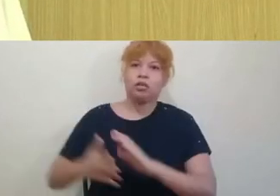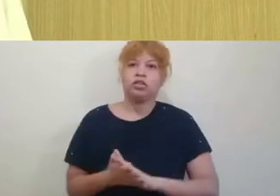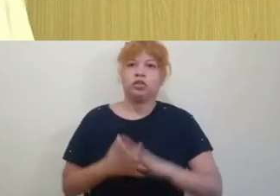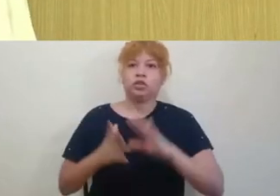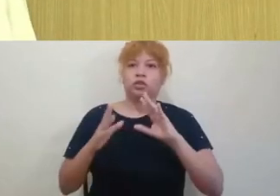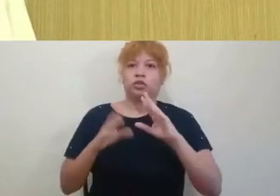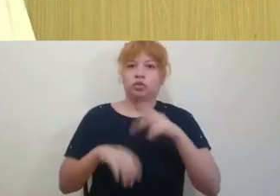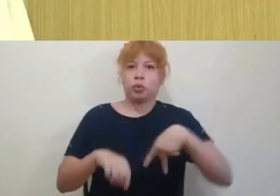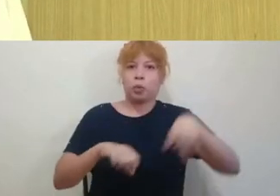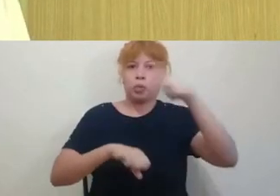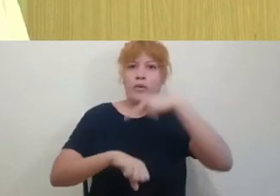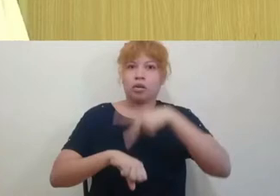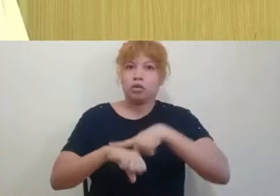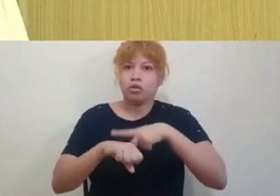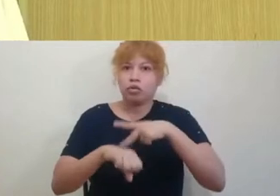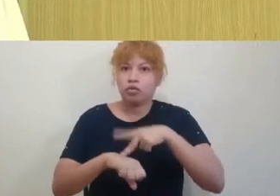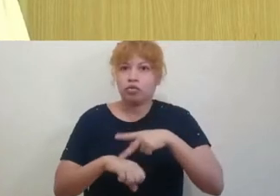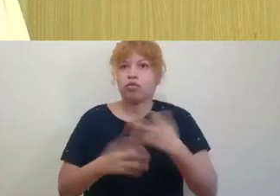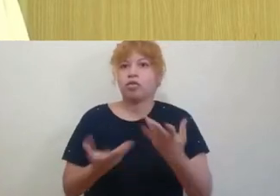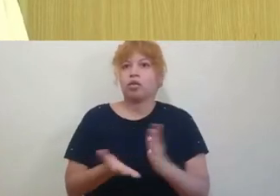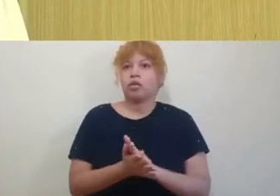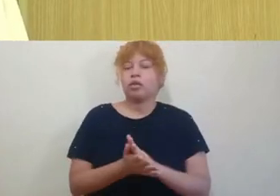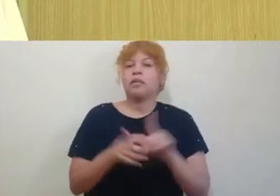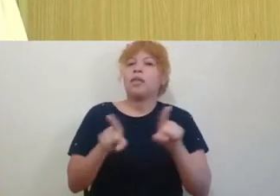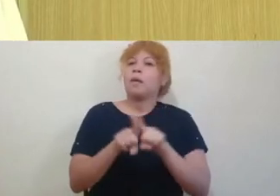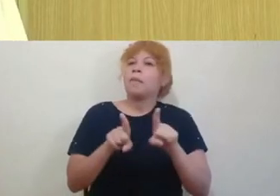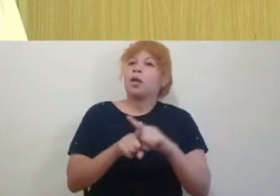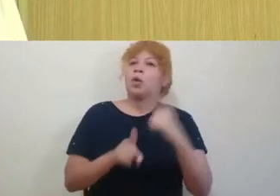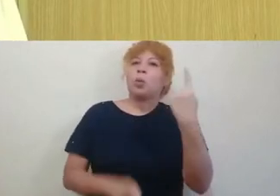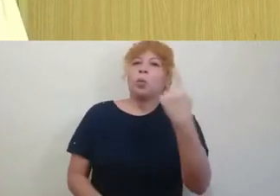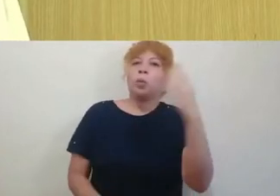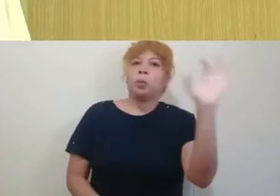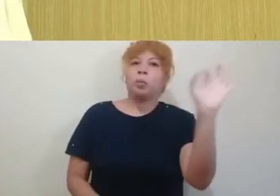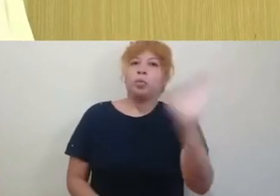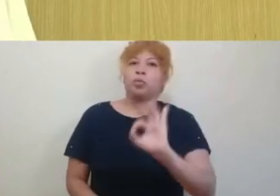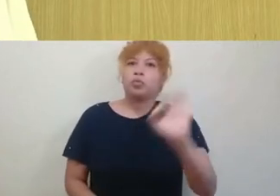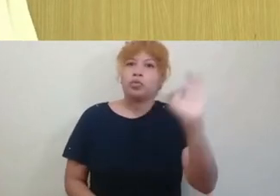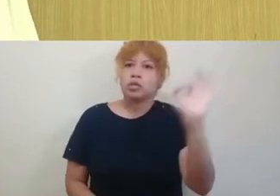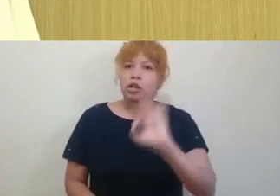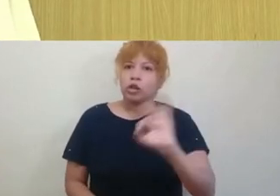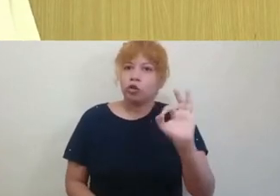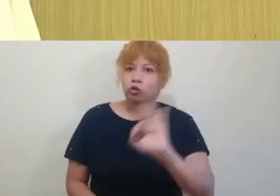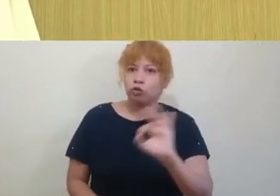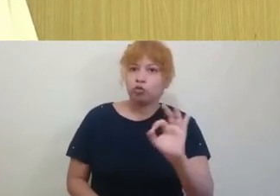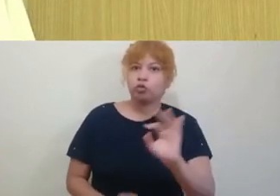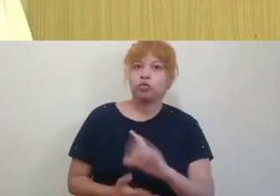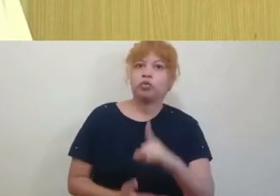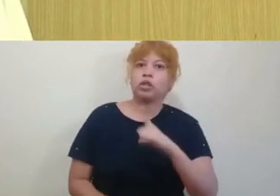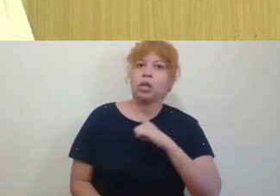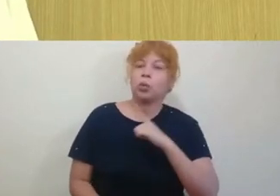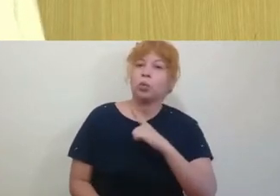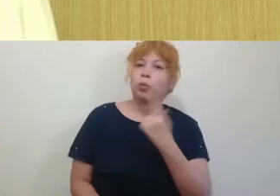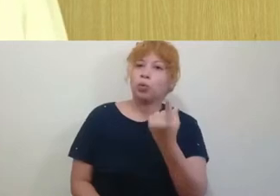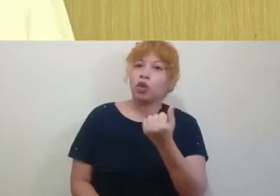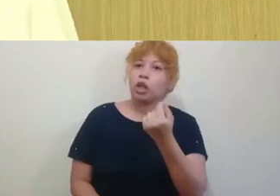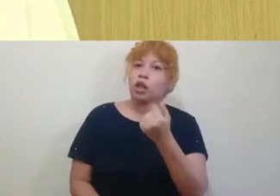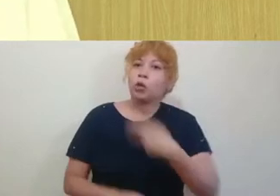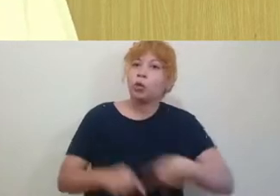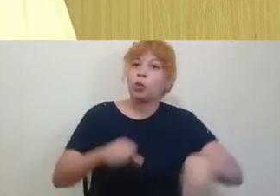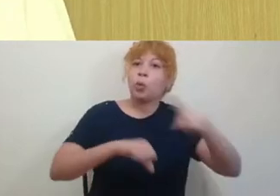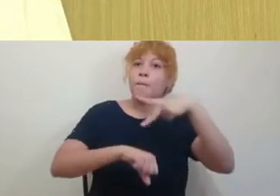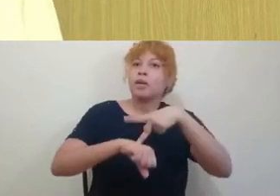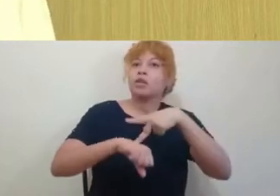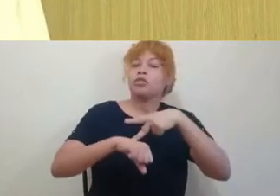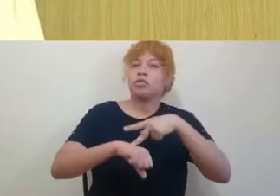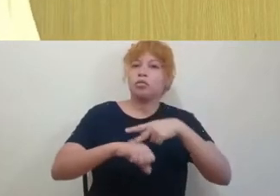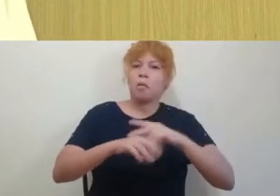precisam trabalhar mais, cada vez mais, isso chamo de desenvolvimento econômico, para arrumar mais